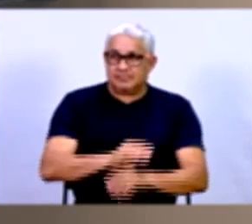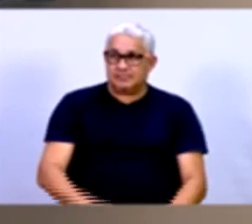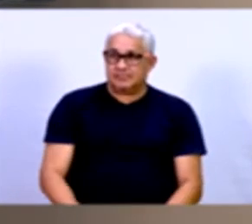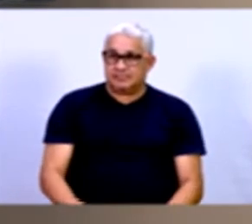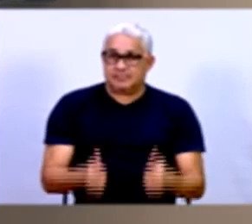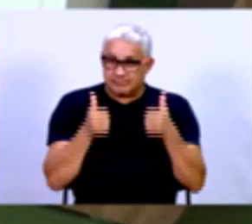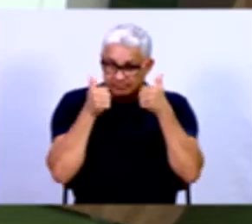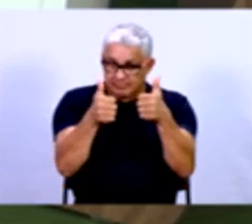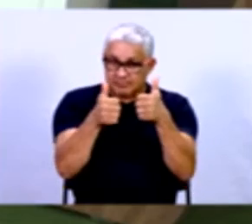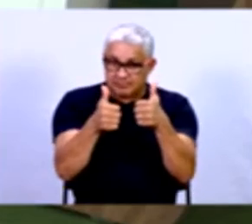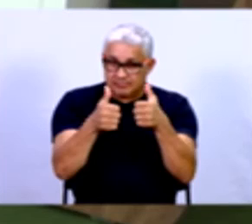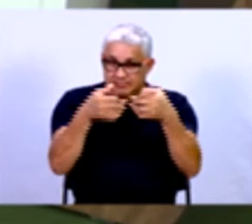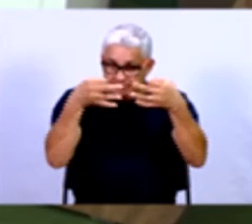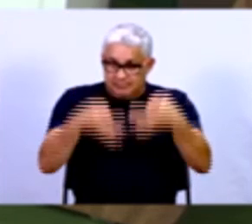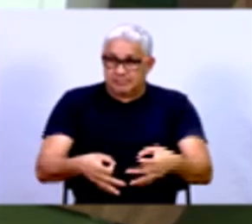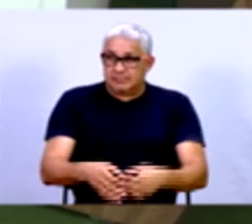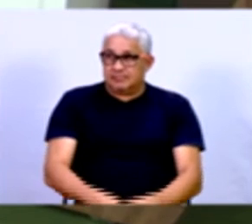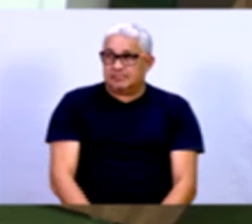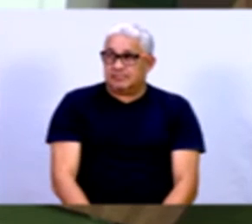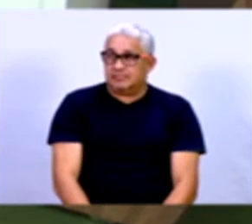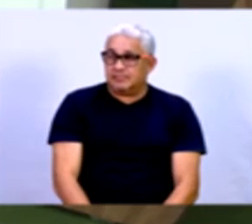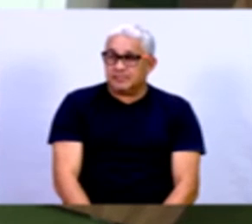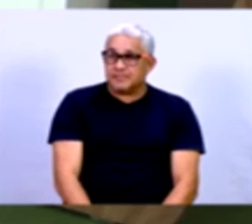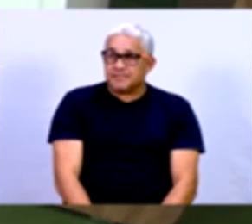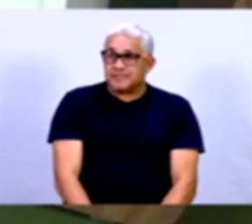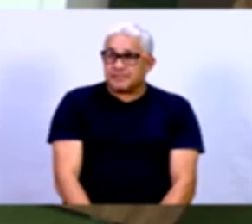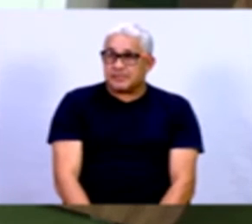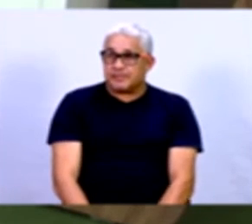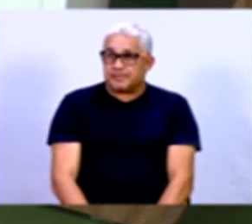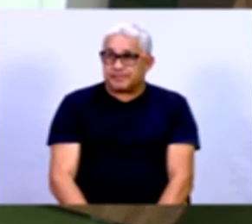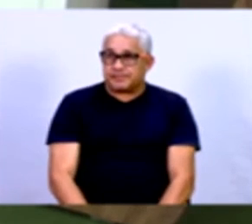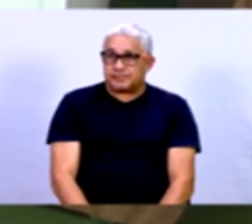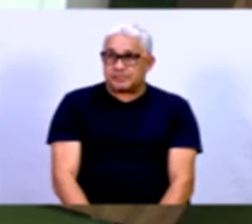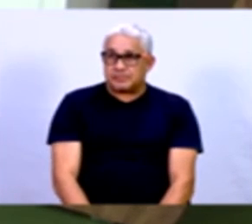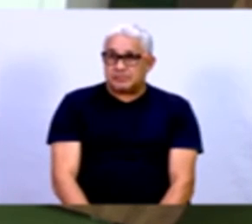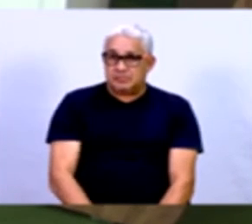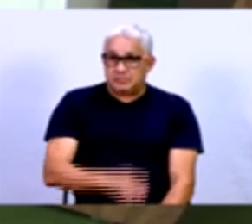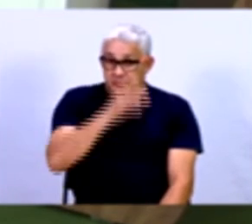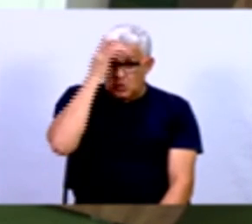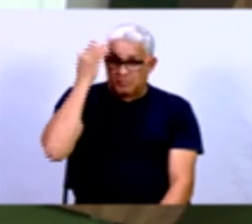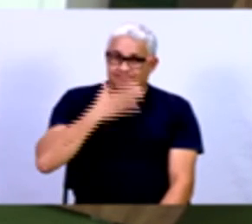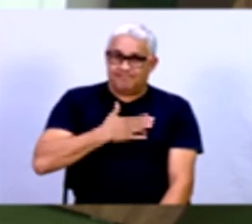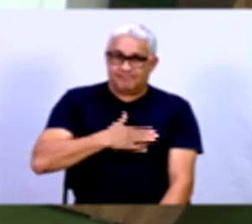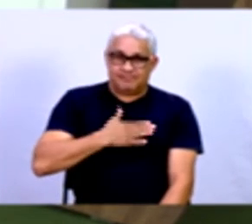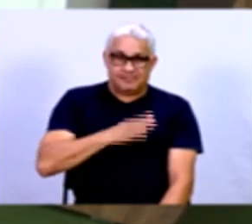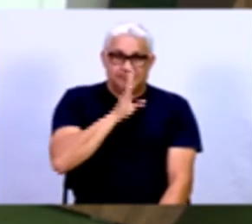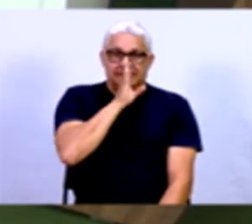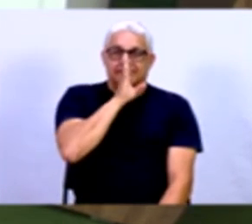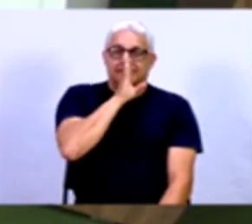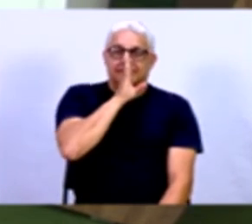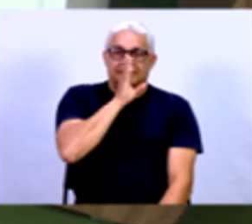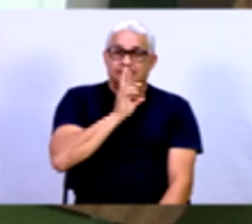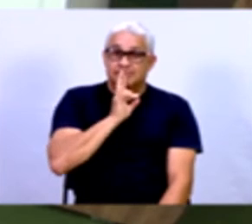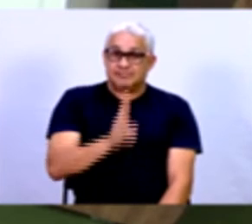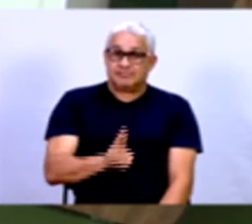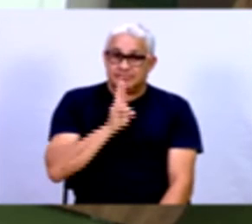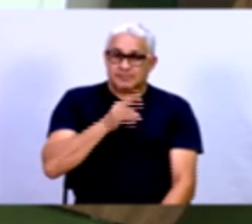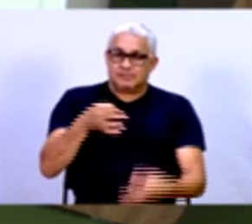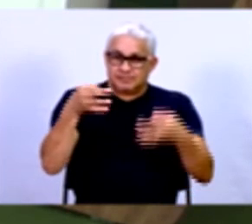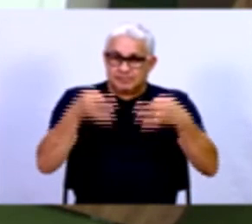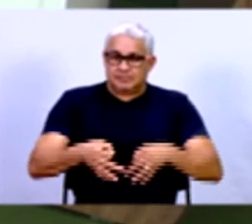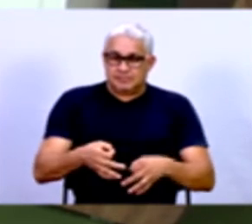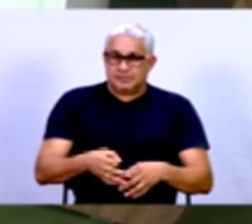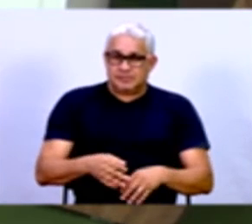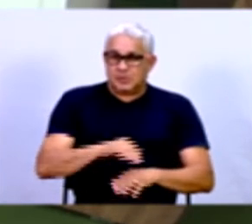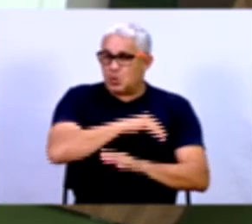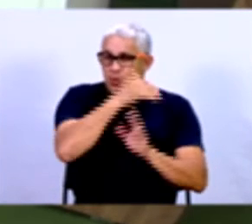Beleza? Certo, professor, aí? Certo. O pessoal tá calmo? Tudo tranquilo, né? Estão respondendo certo aqui. Quase todas as